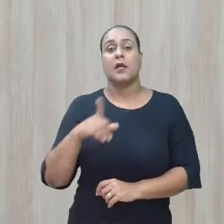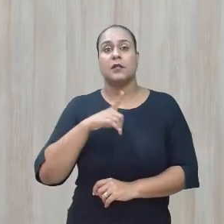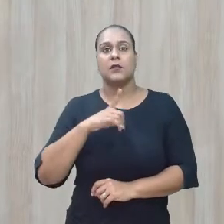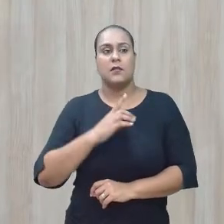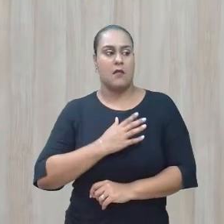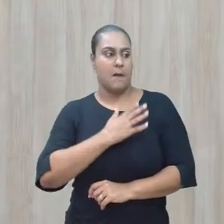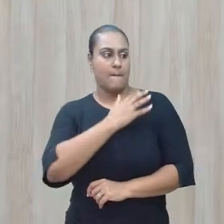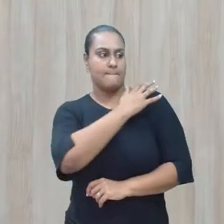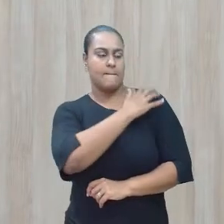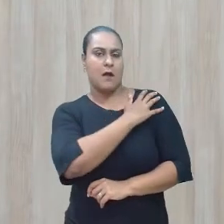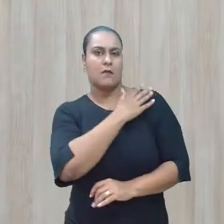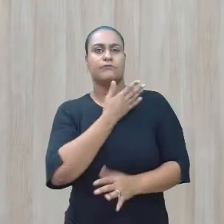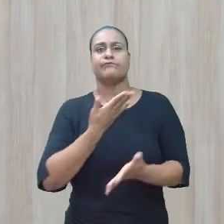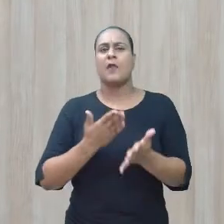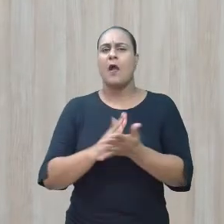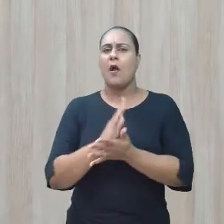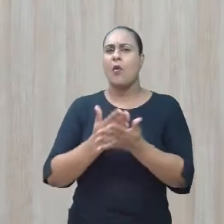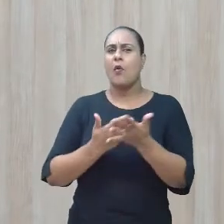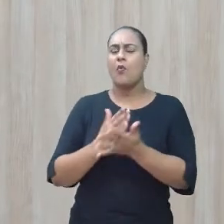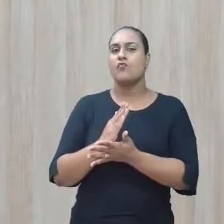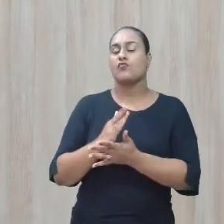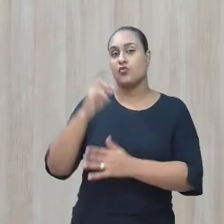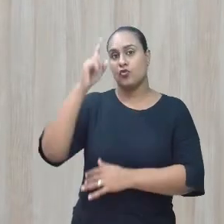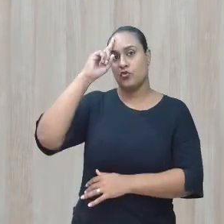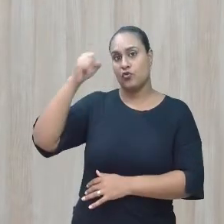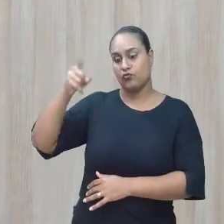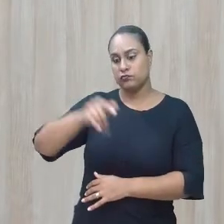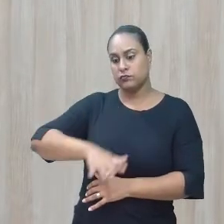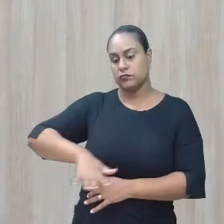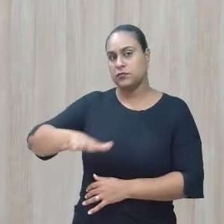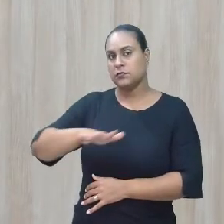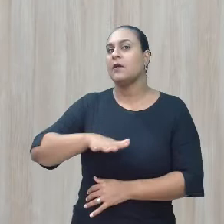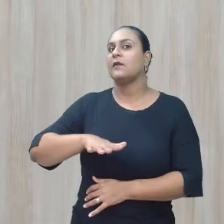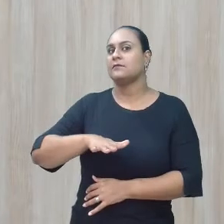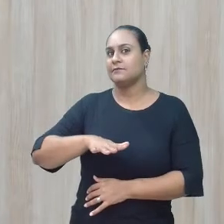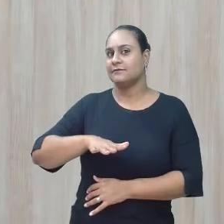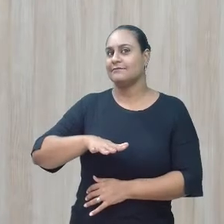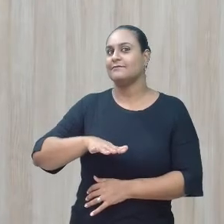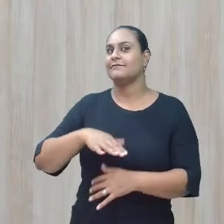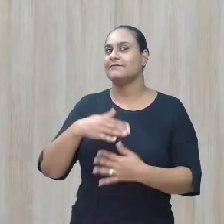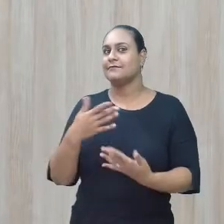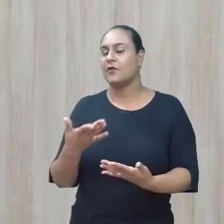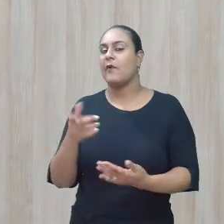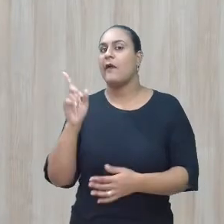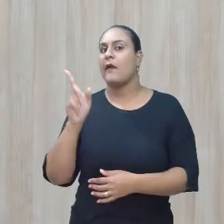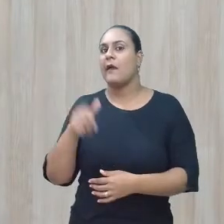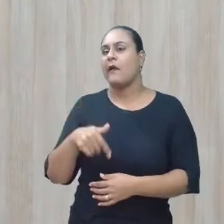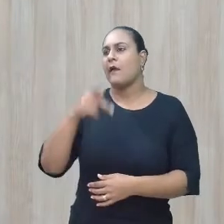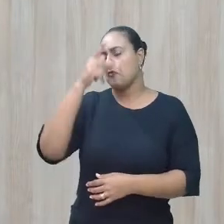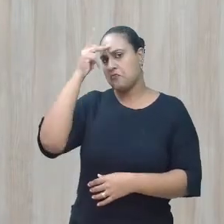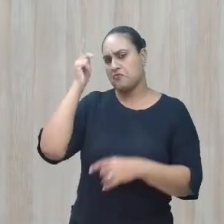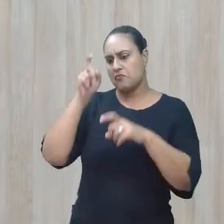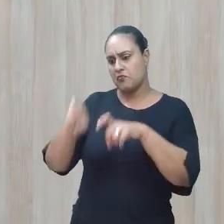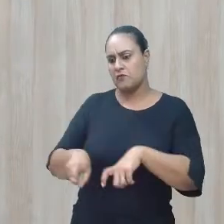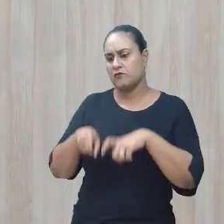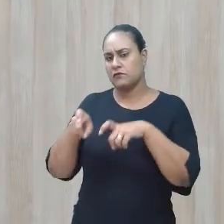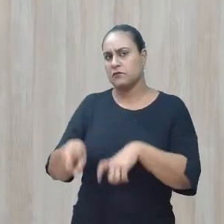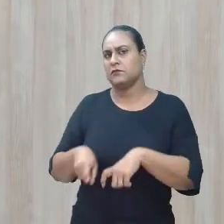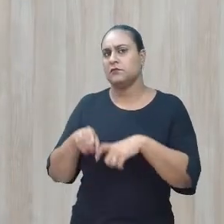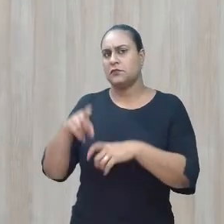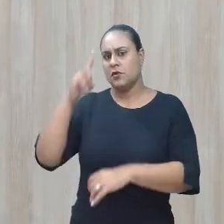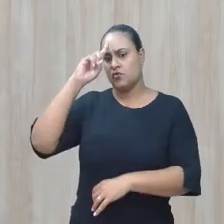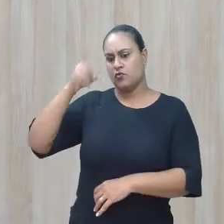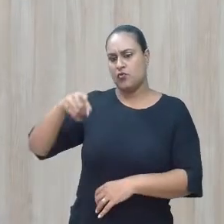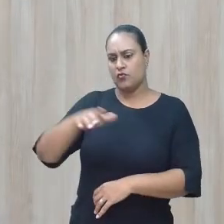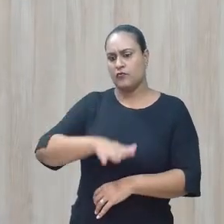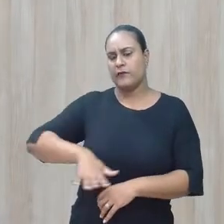para alguns proprietários de terra, a figura do coronel surge aí. Então, o coronel era um fazendeiro, por exemplo, um dono de uma fazenda